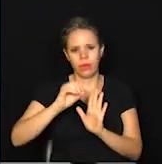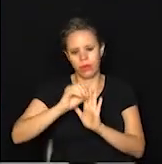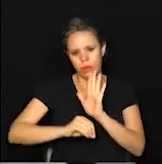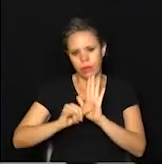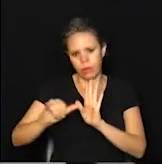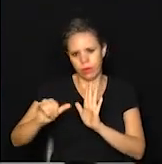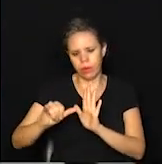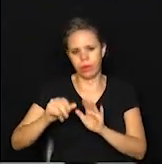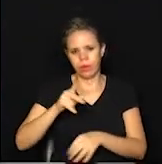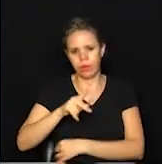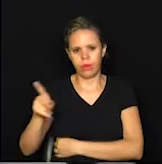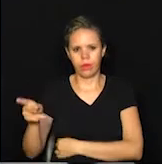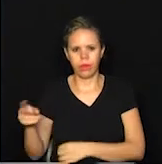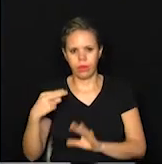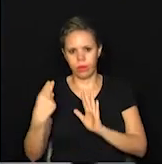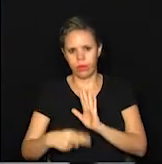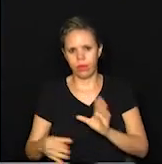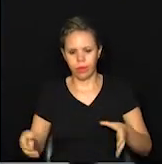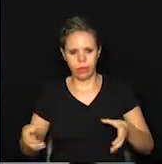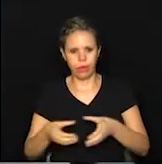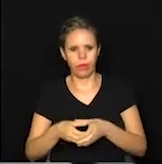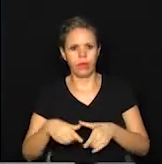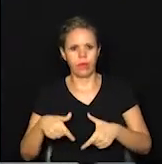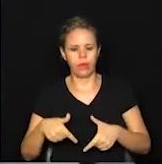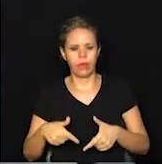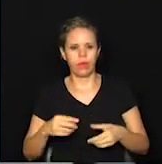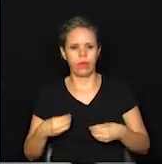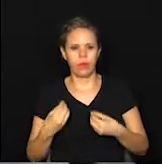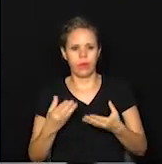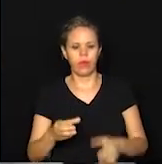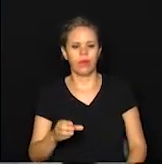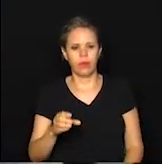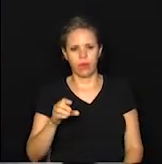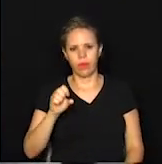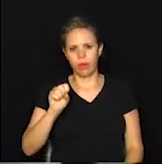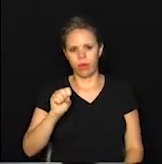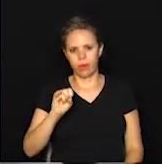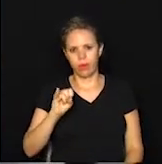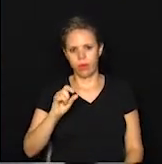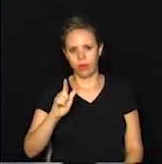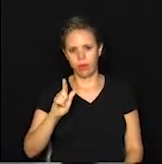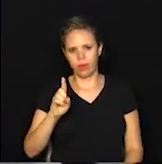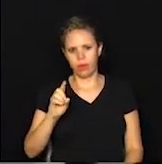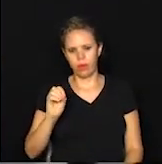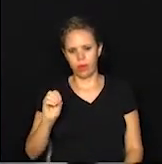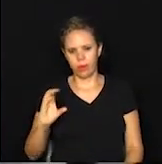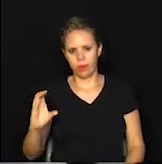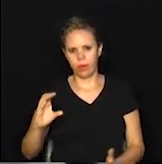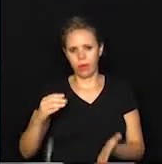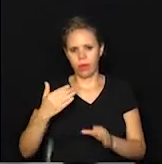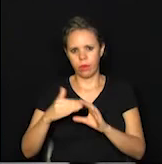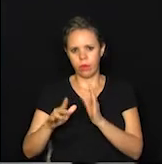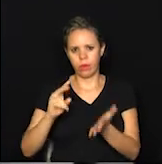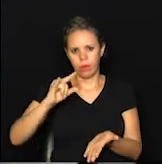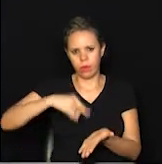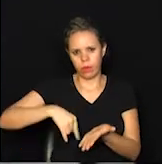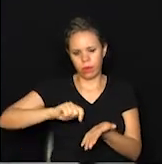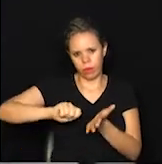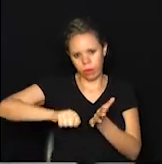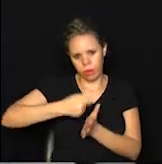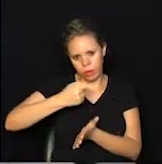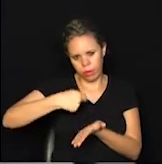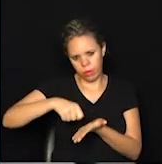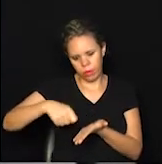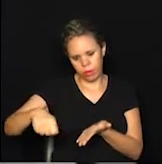presidência, em nome da comissão, vai para o Sigadoc agora nos próximos minutos, só para pegar também a assinatura